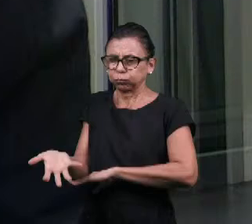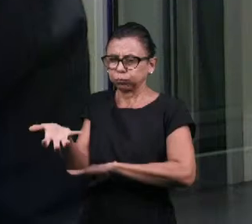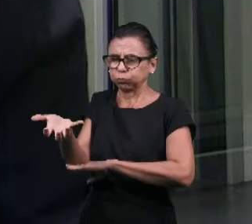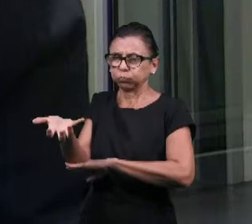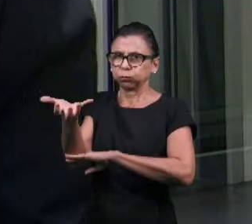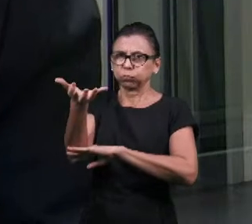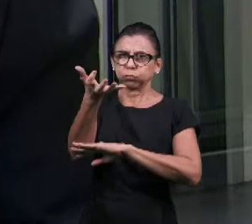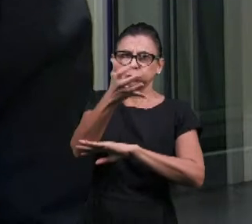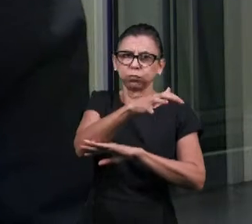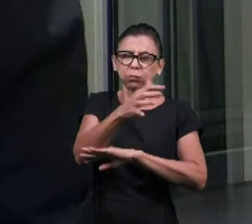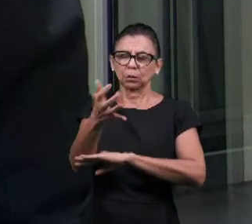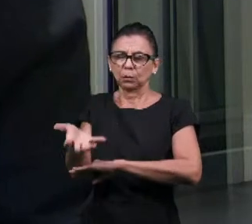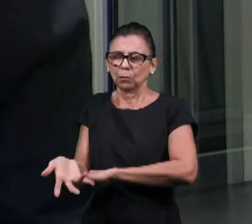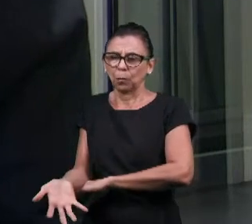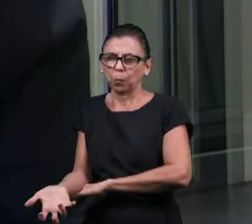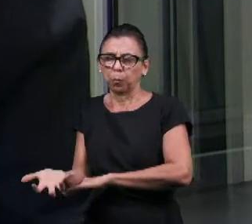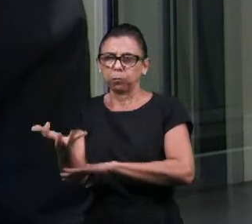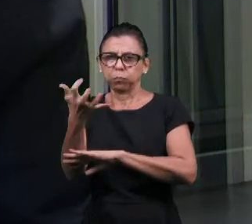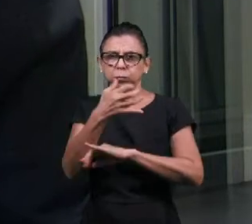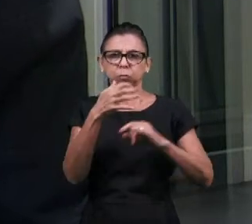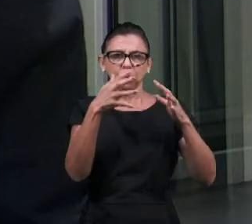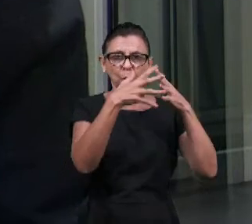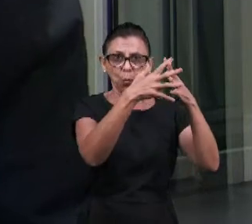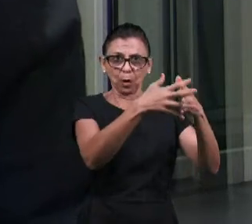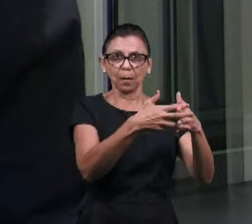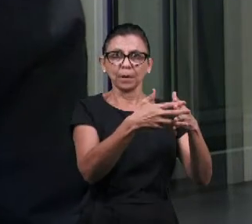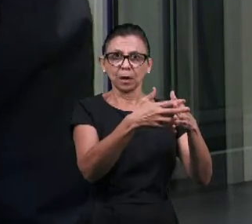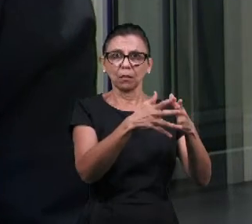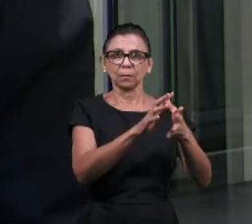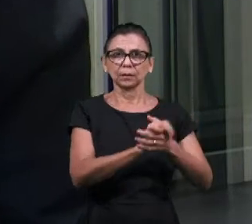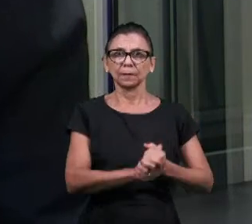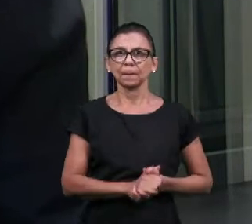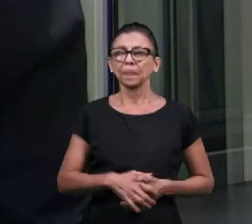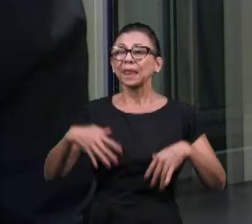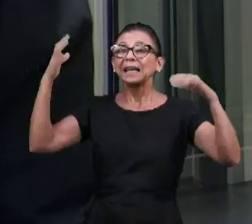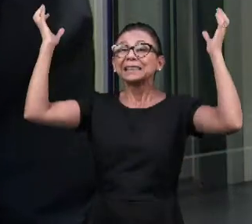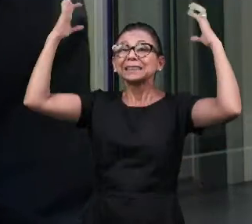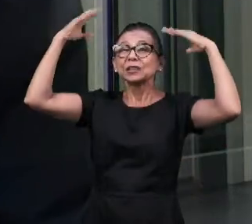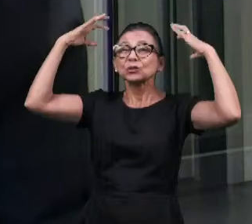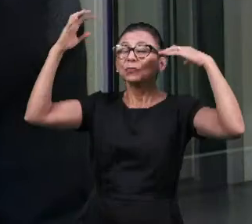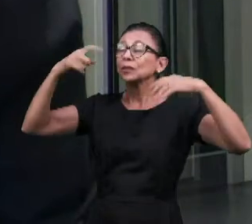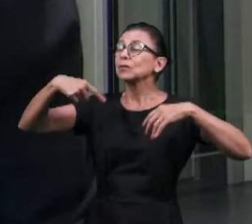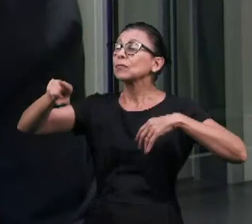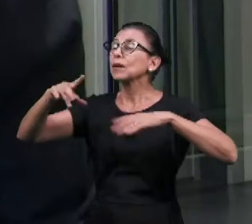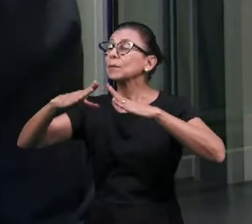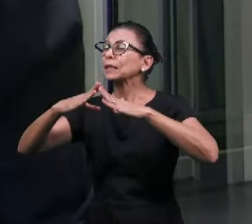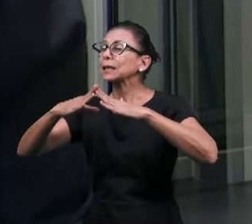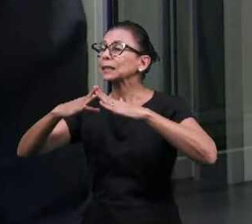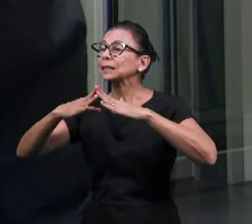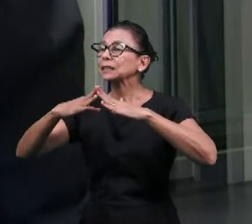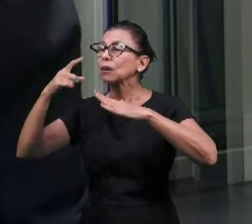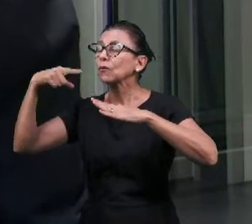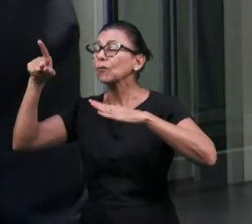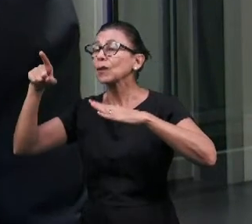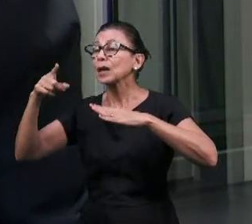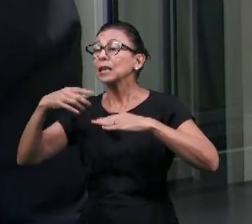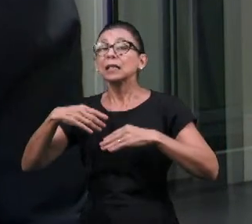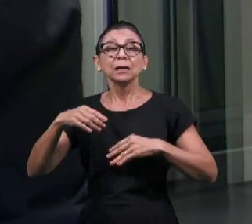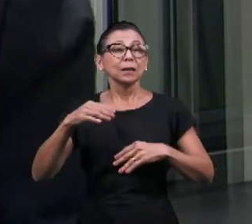E cansei, teve um período chuvoso que eu falava, vai para casa, vê como é que sua casa estava. Assim, mas eu fui, minha esposa mandou eu